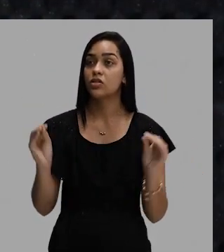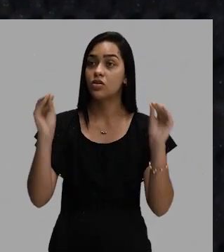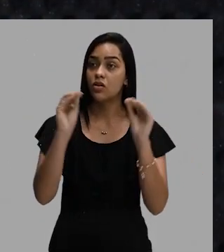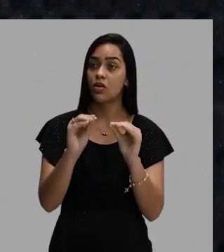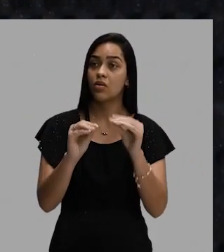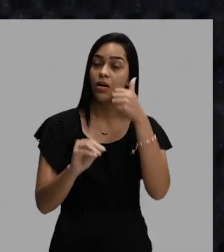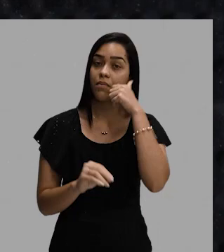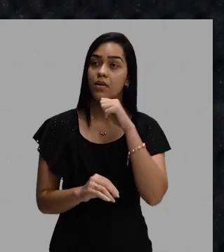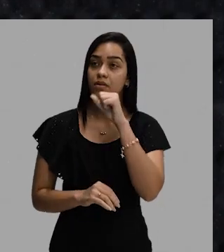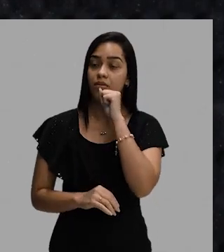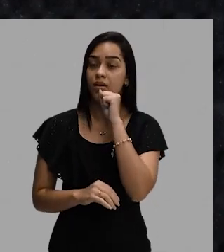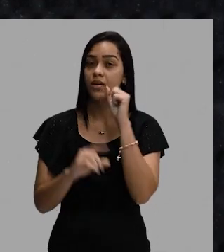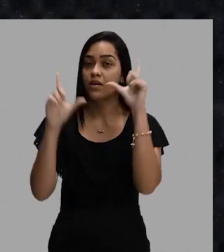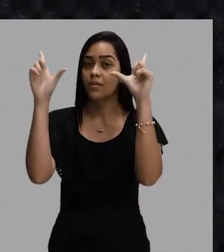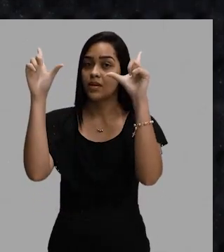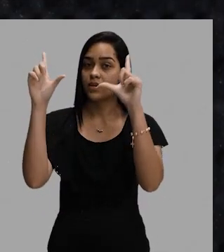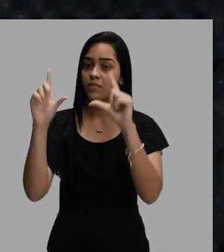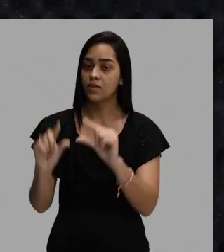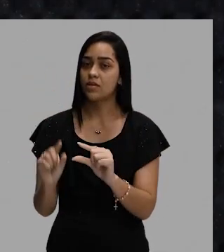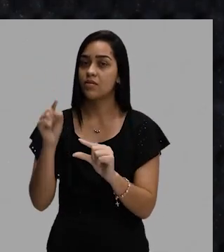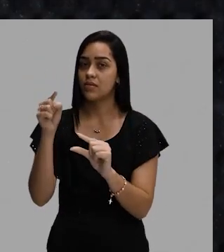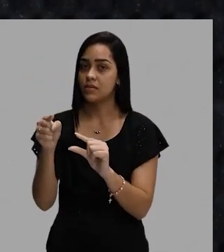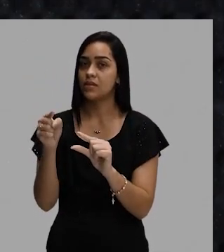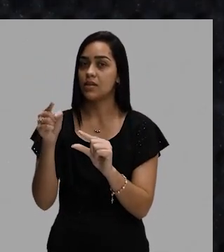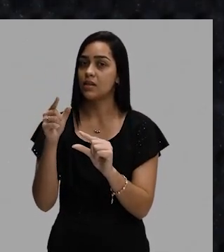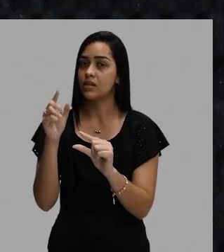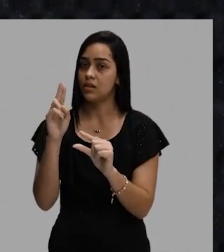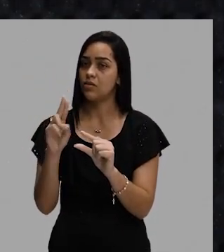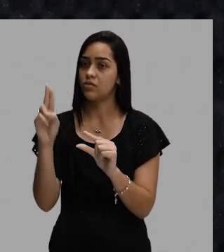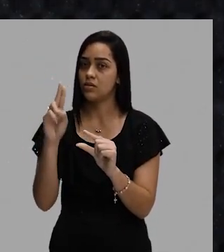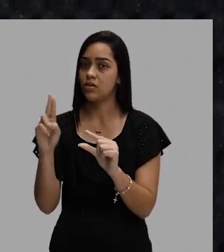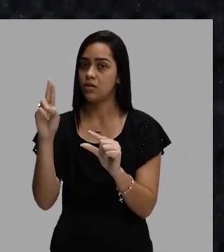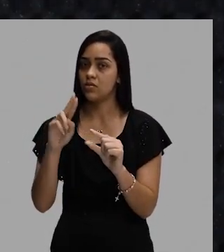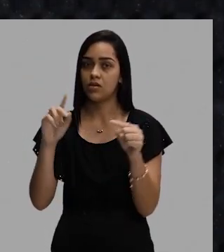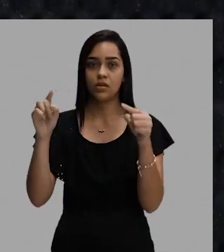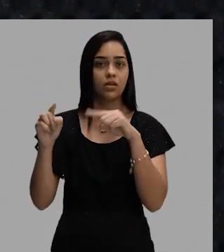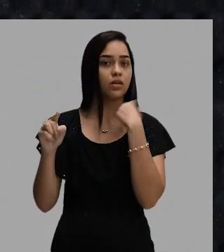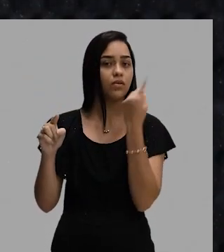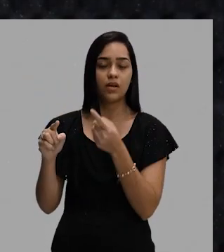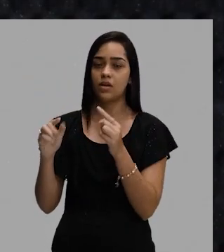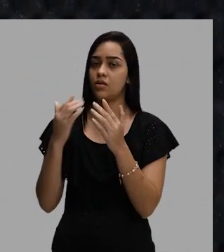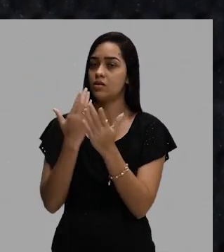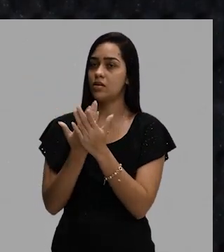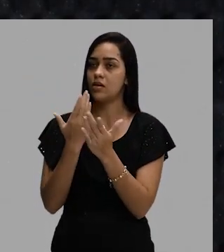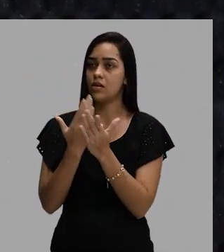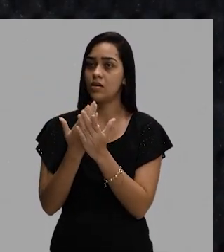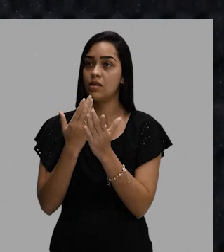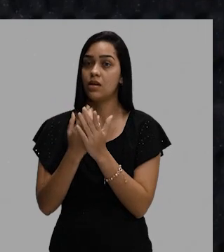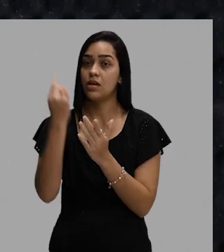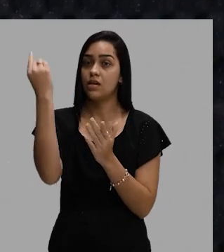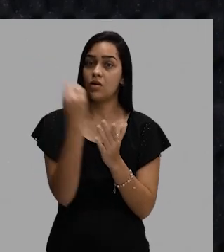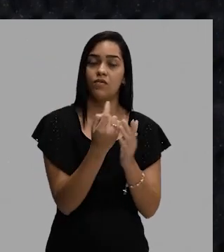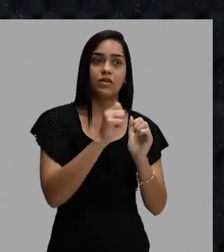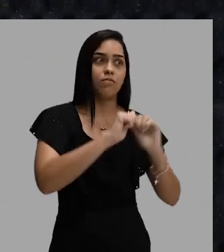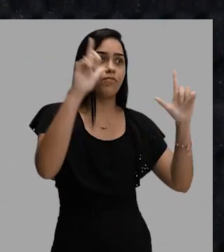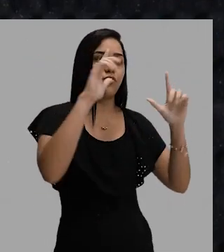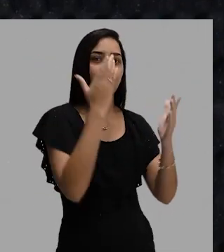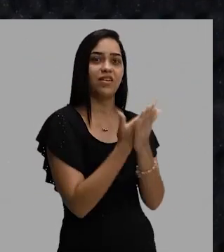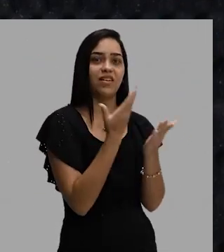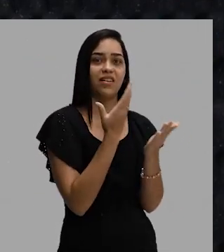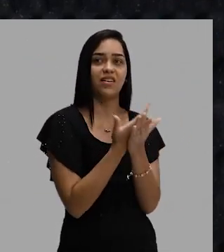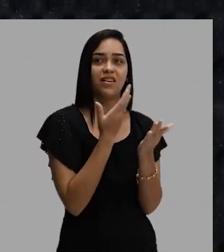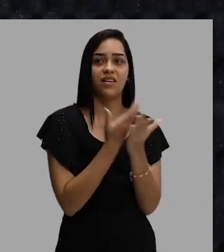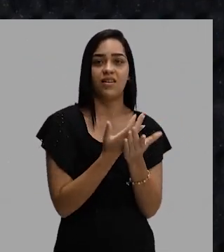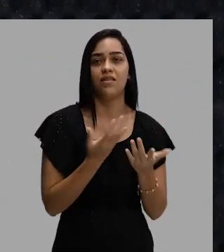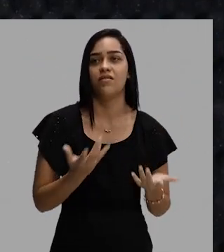quando a mãe vem, minimiza aquela que você estava vendo, que não é a nossa aula, e na hora que ela vem, você argumenta,